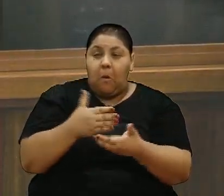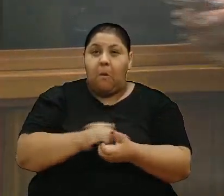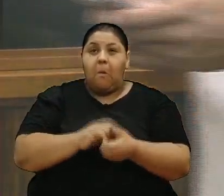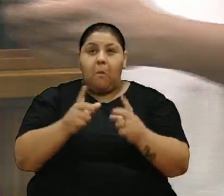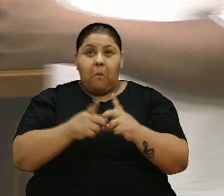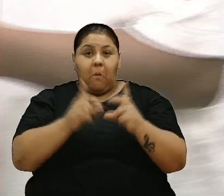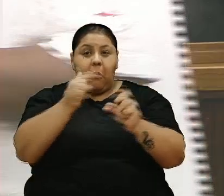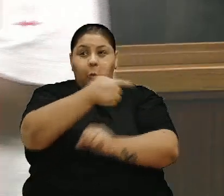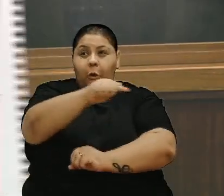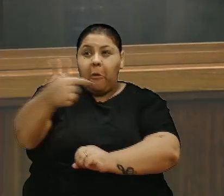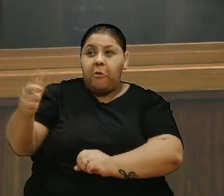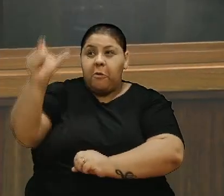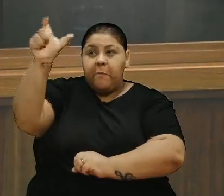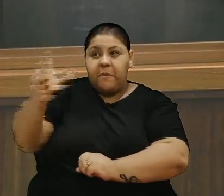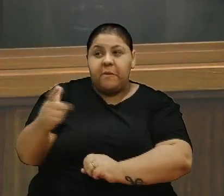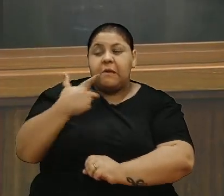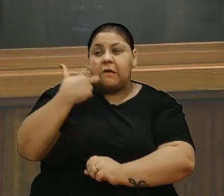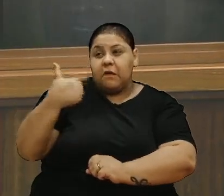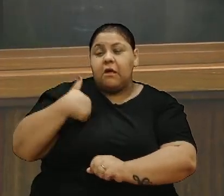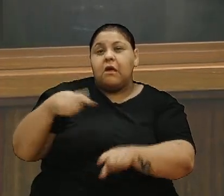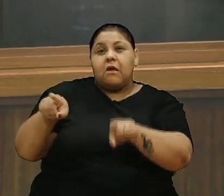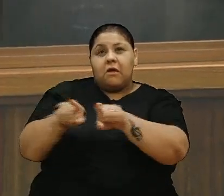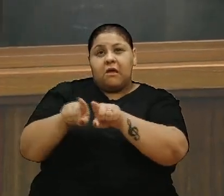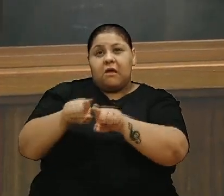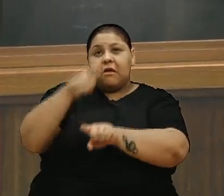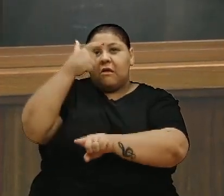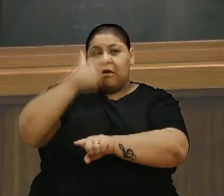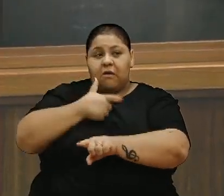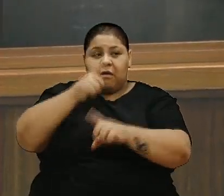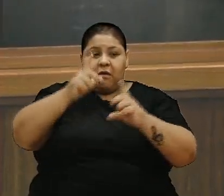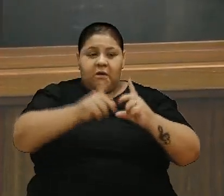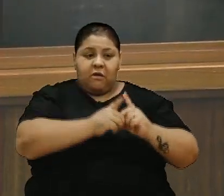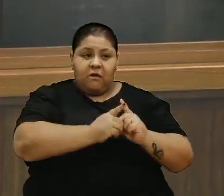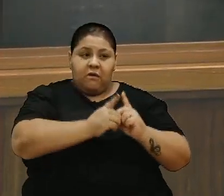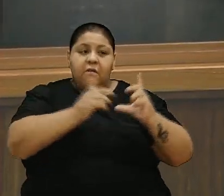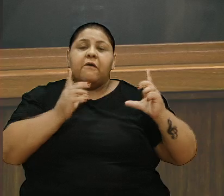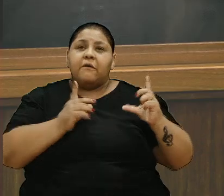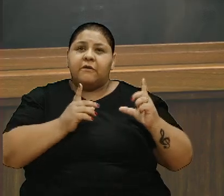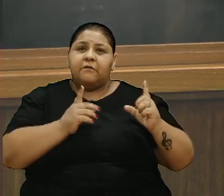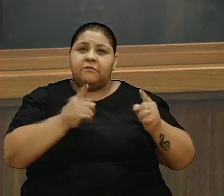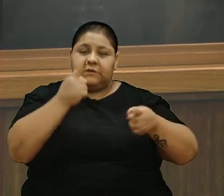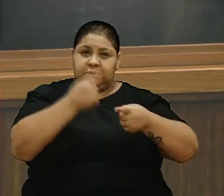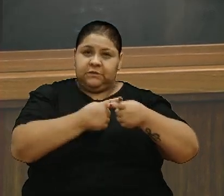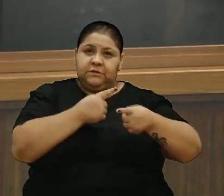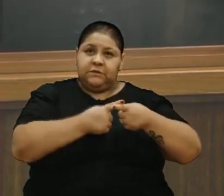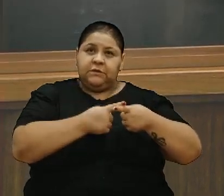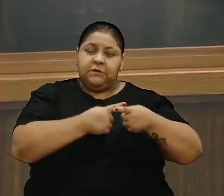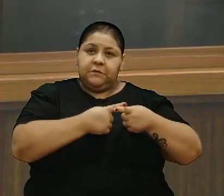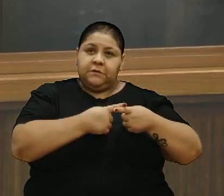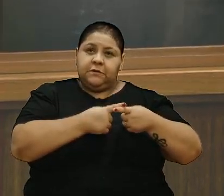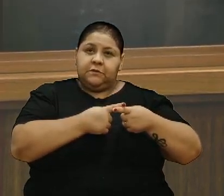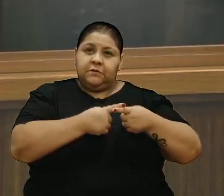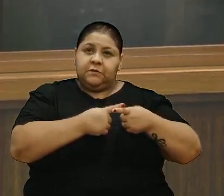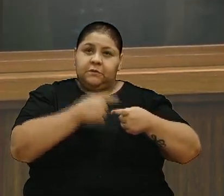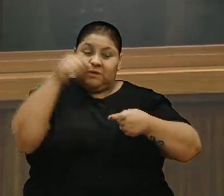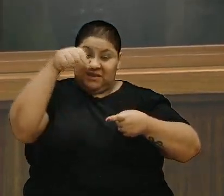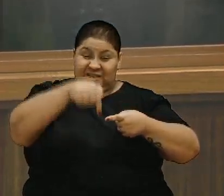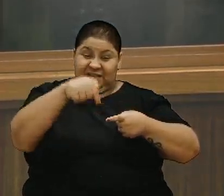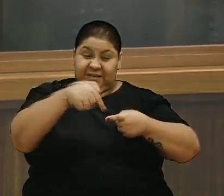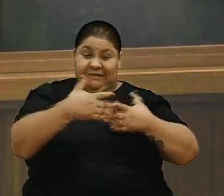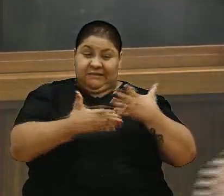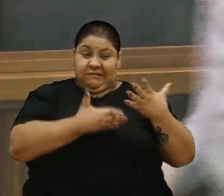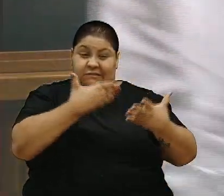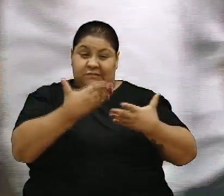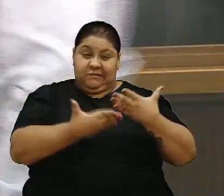Permitia que o outro falasse. Então, eu também acho que a democracia tem que ser preservada nesse debate. Essa coisa